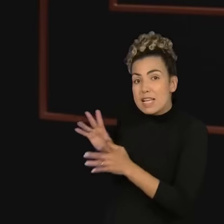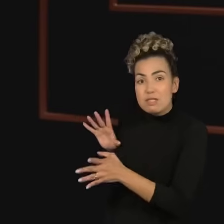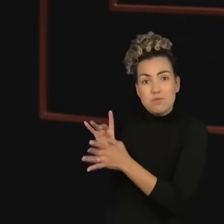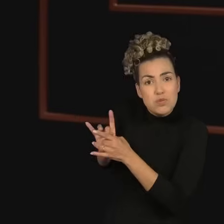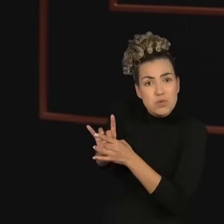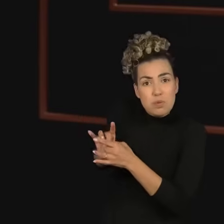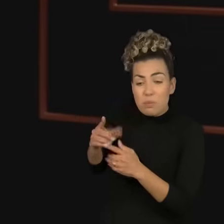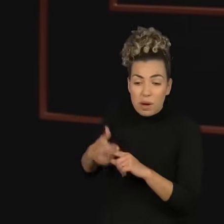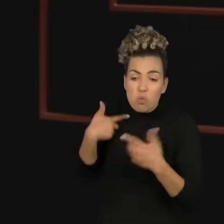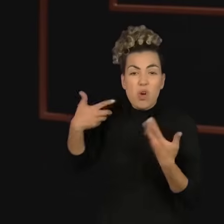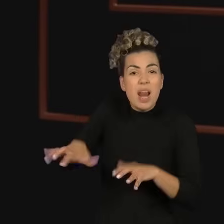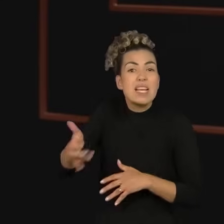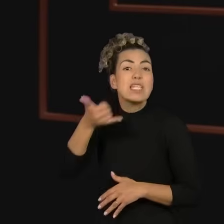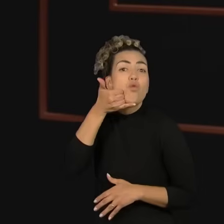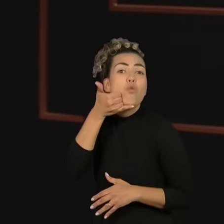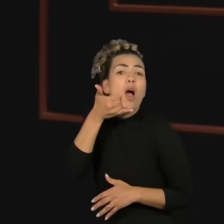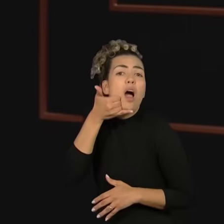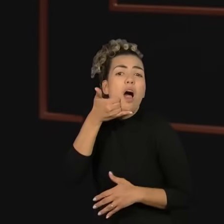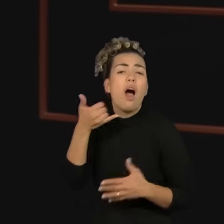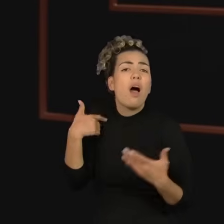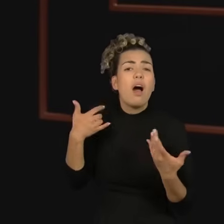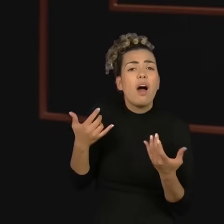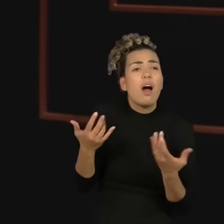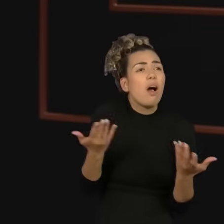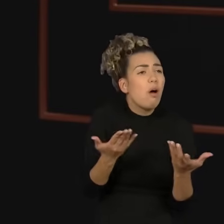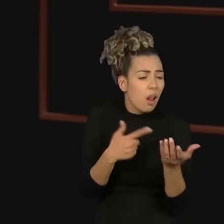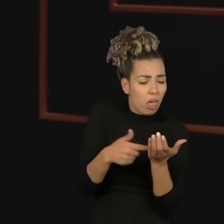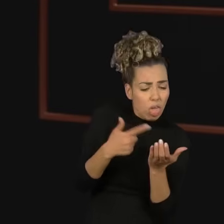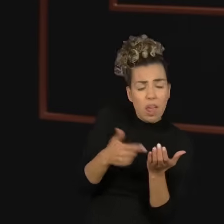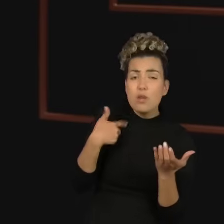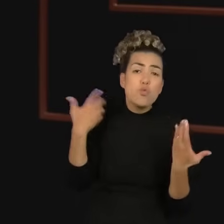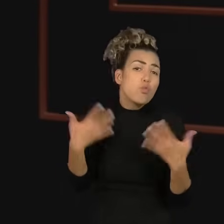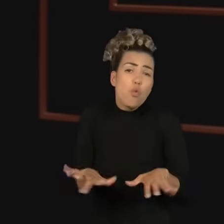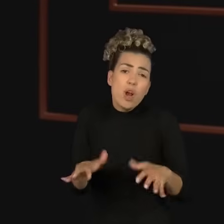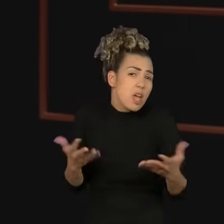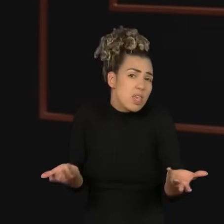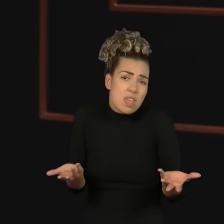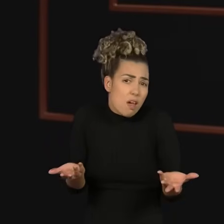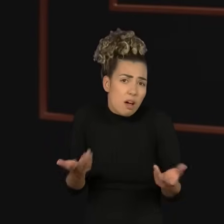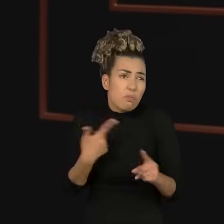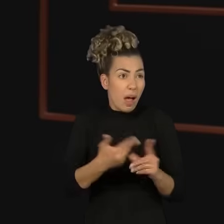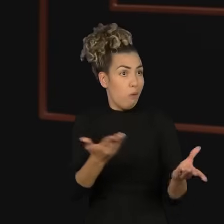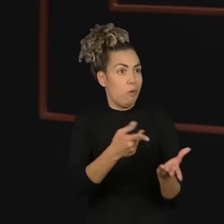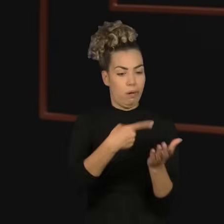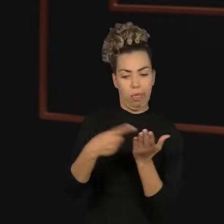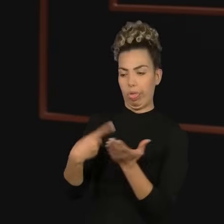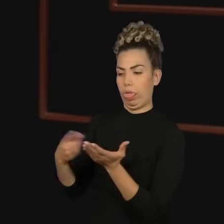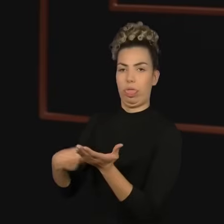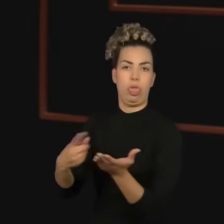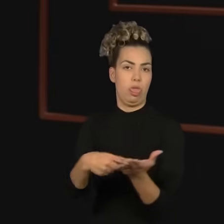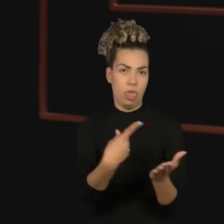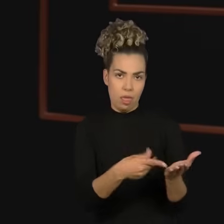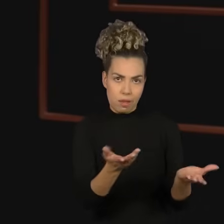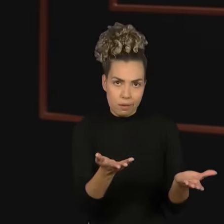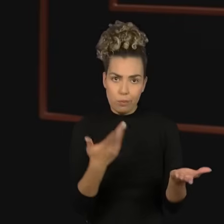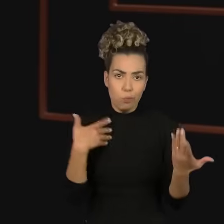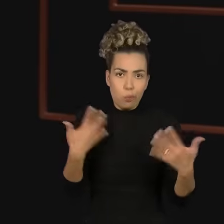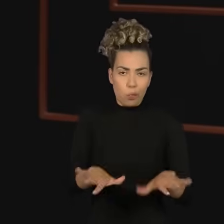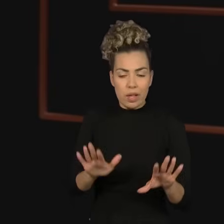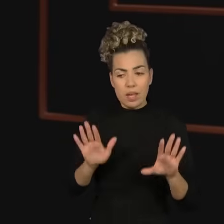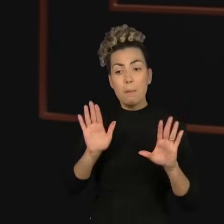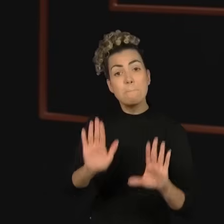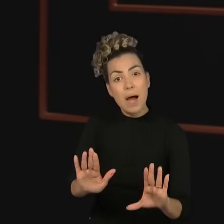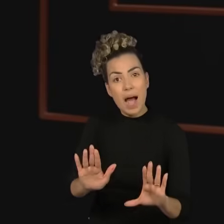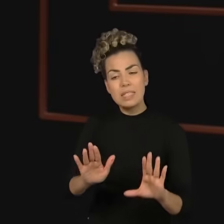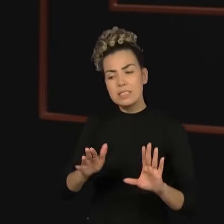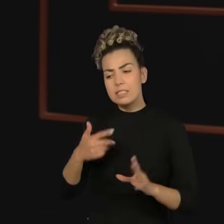fosse, faz parte do corpo delas, né? E aí só tem uma menção no texto disso, e depois